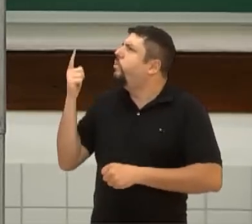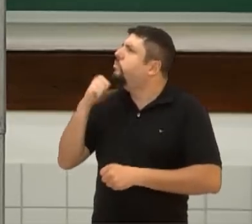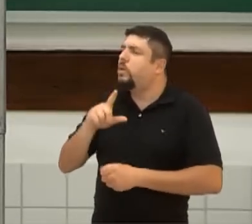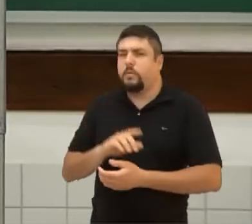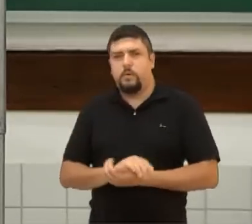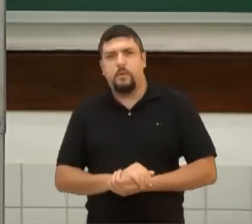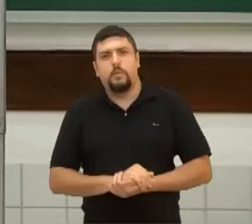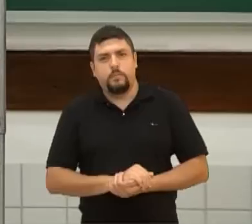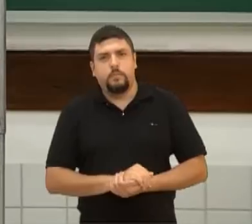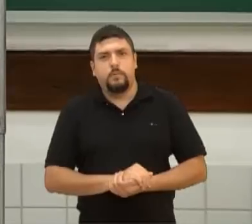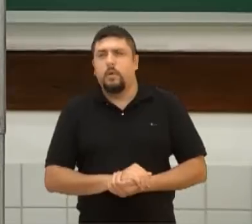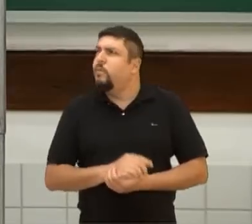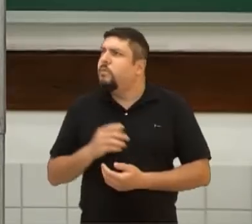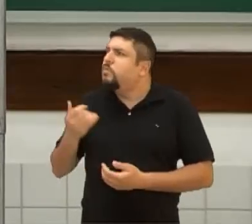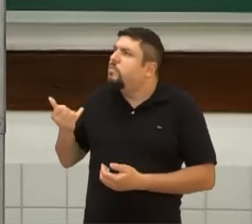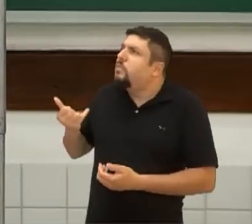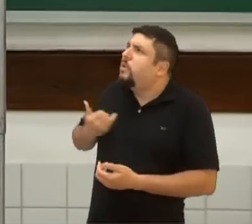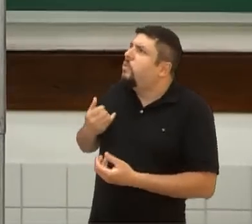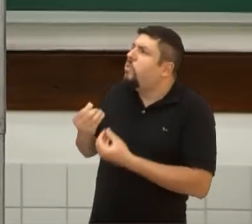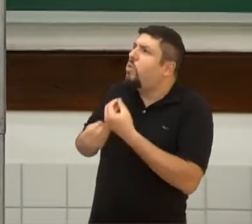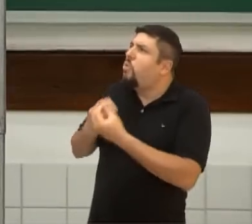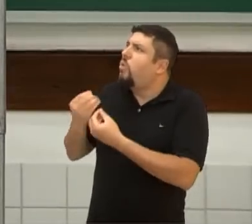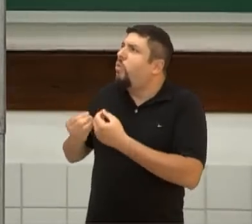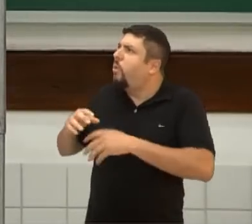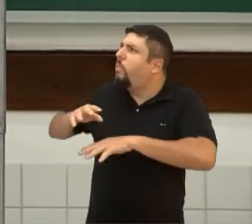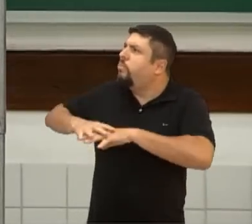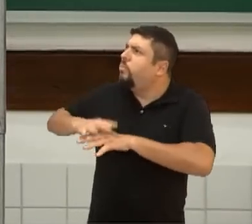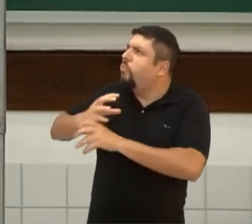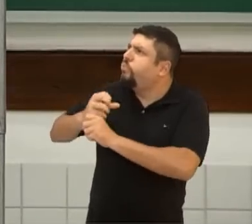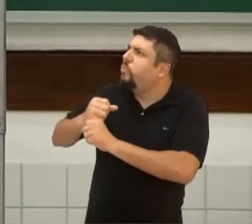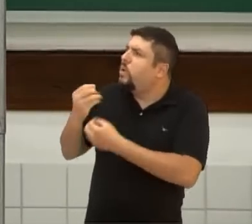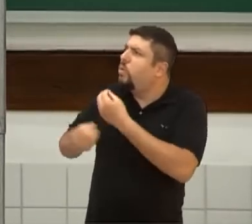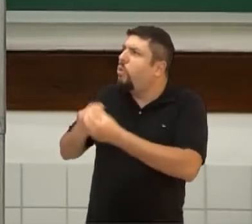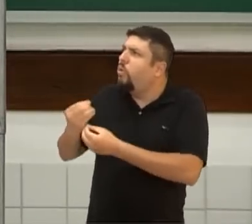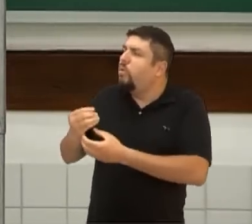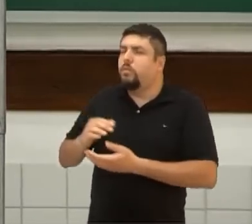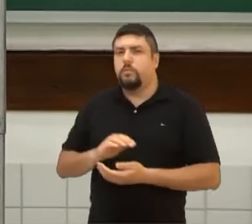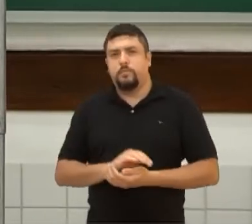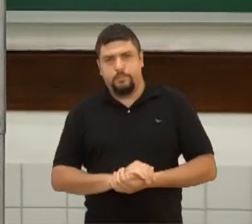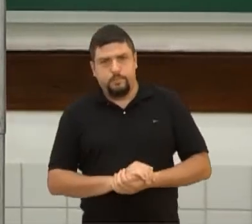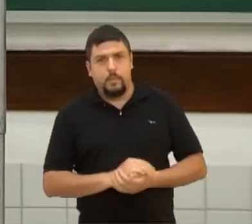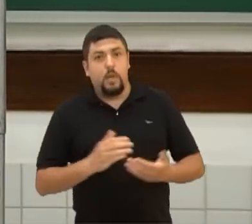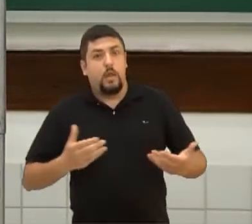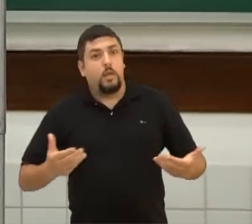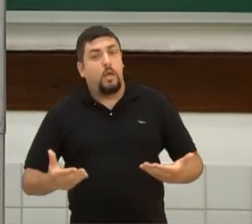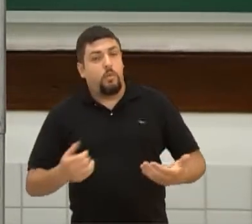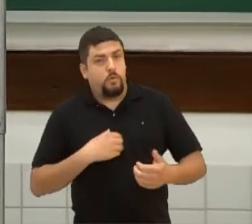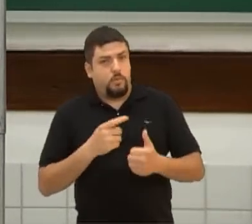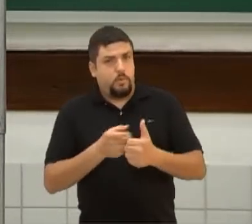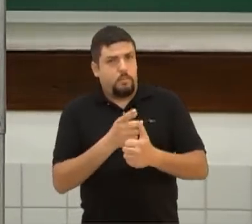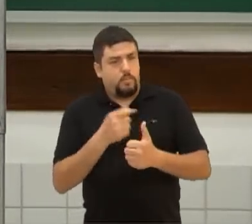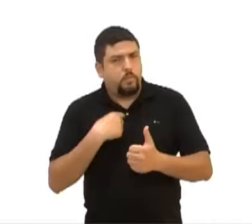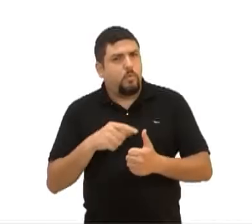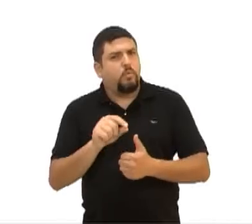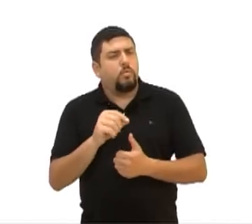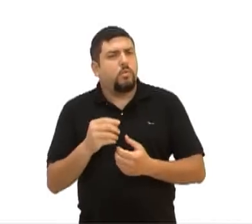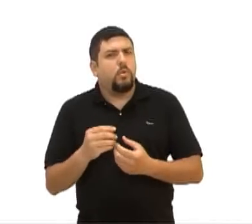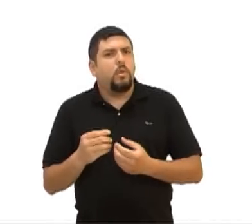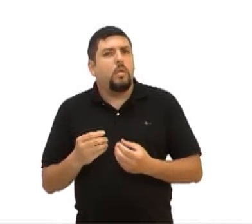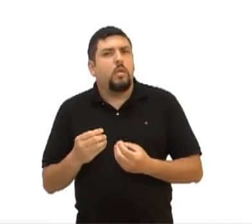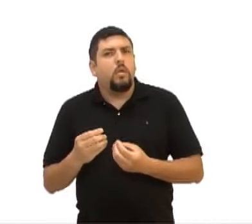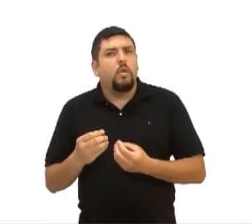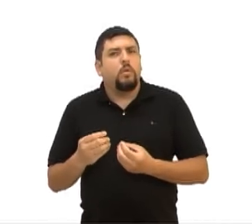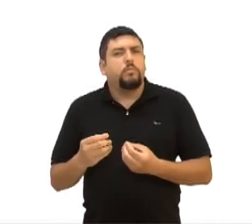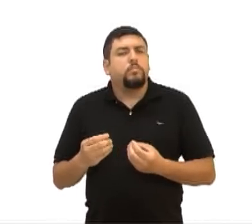Mega Sena. E o que a senhora me diz do cálculo matemático da Mega Sena? Então, ó, primeiro, gente, qual é a chance de